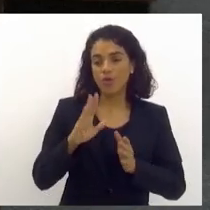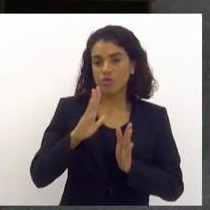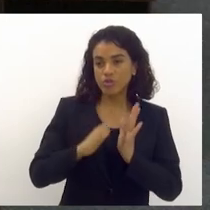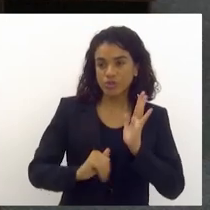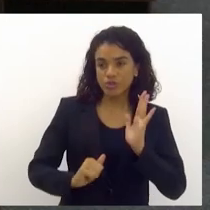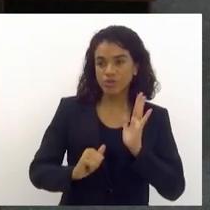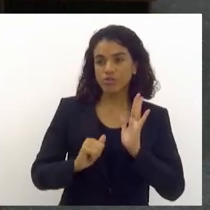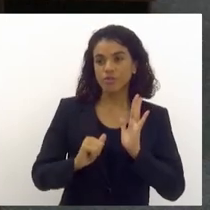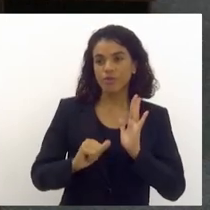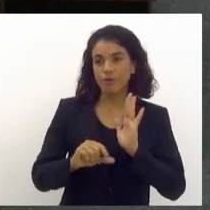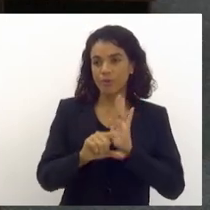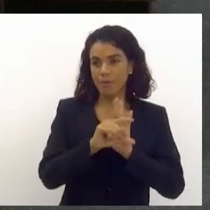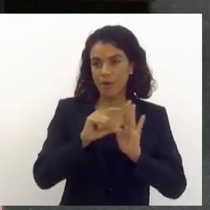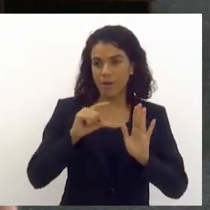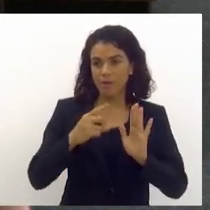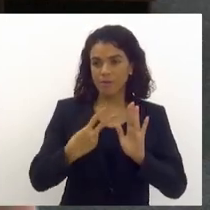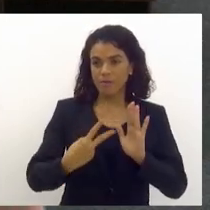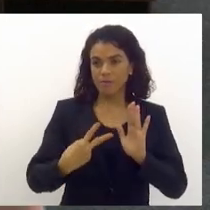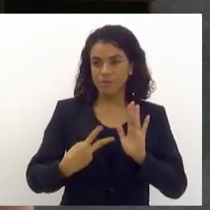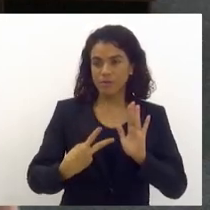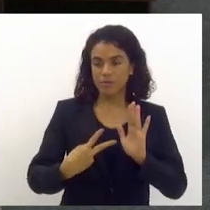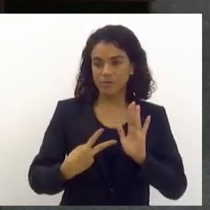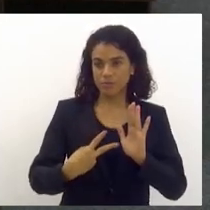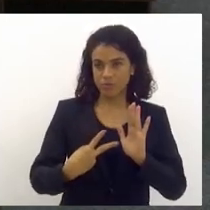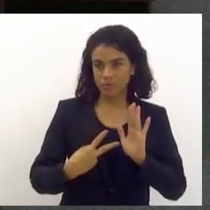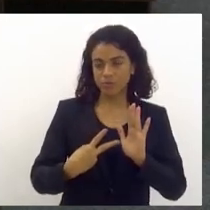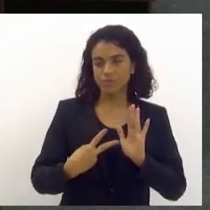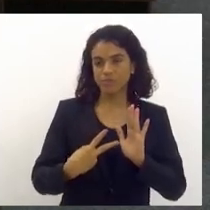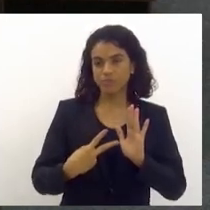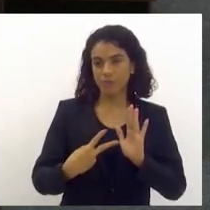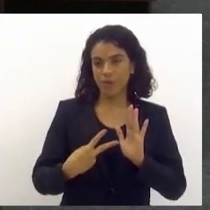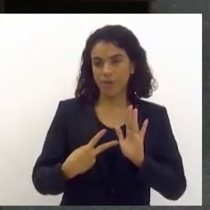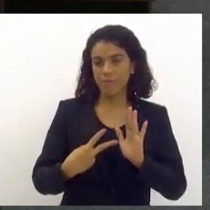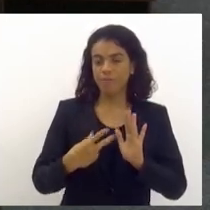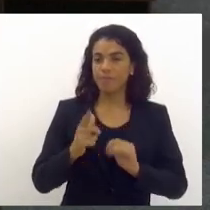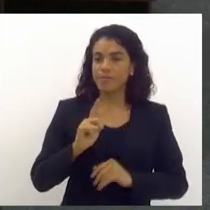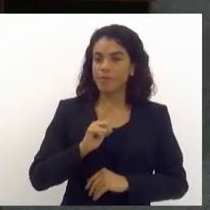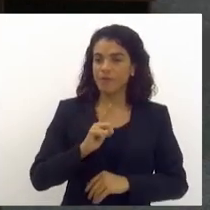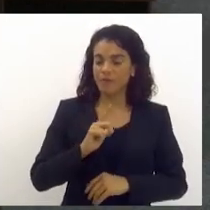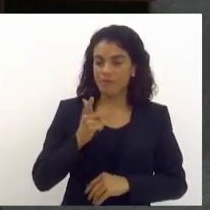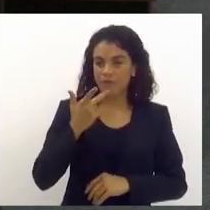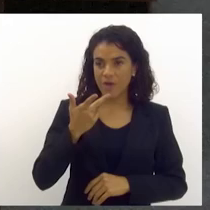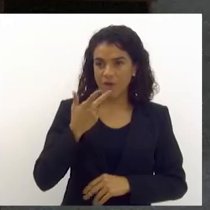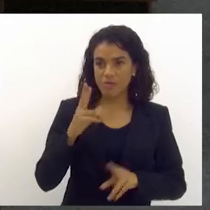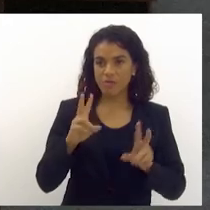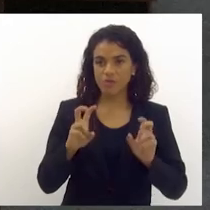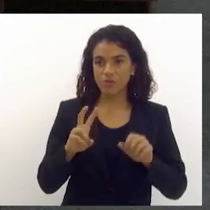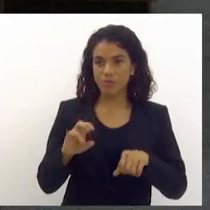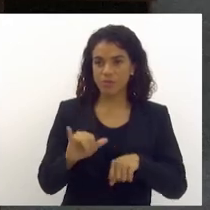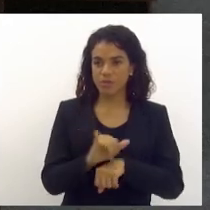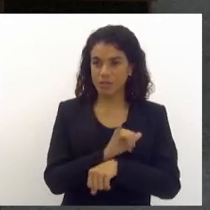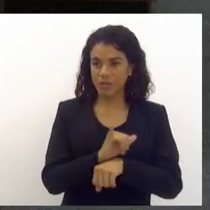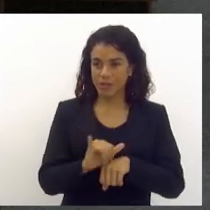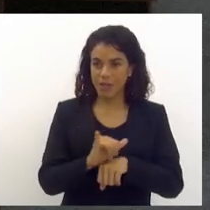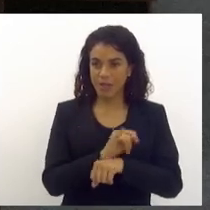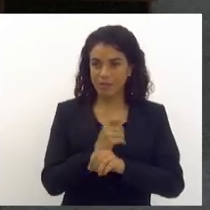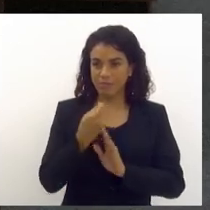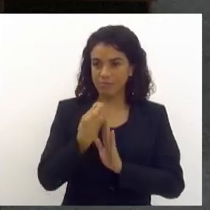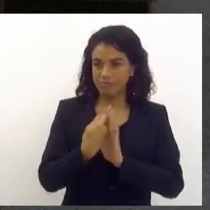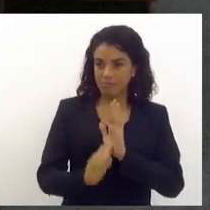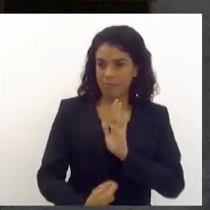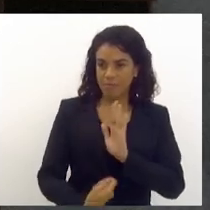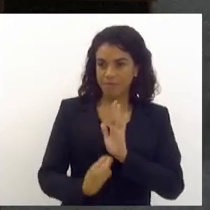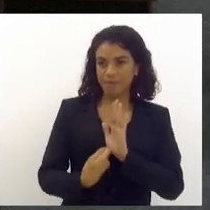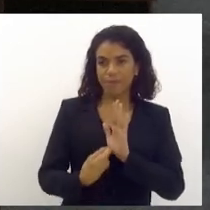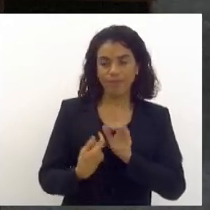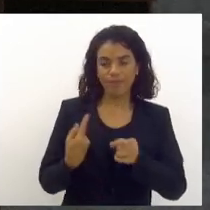retirada do parágrafo 2º, que além de ter a questão estratégica redacional,